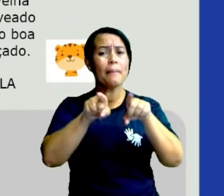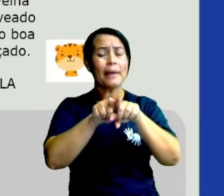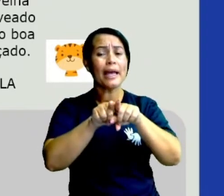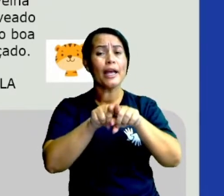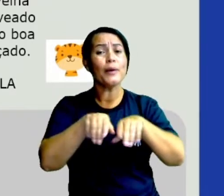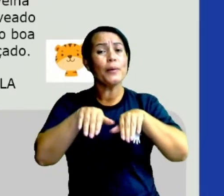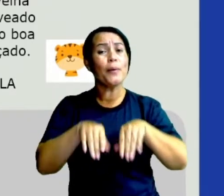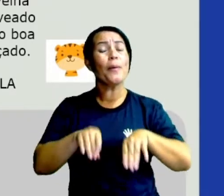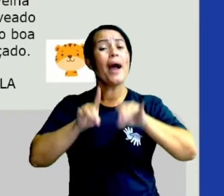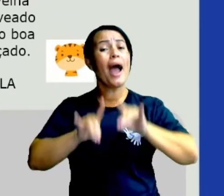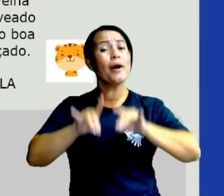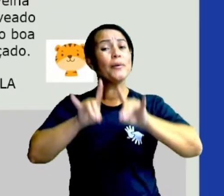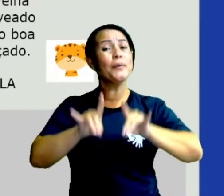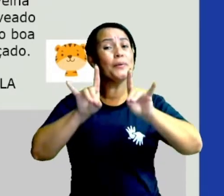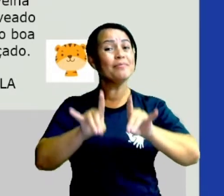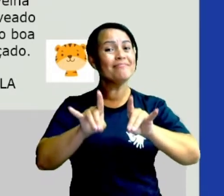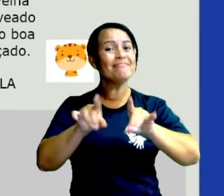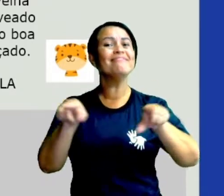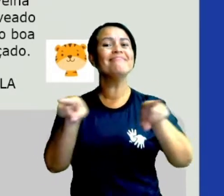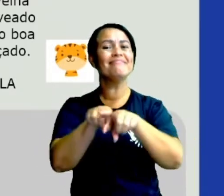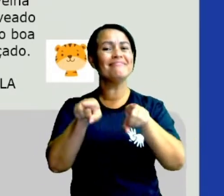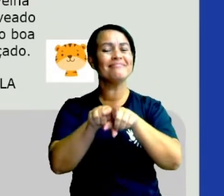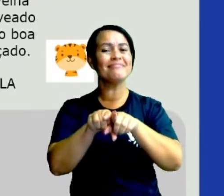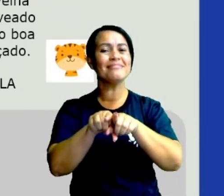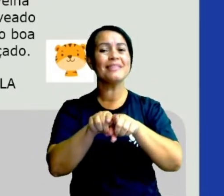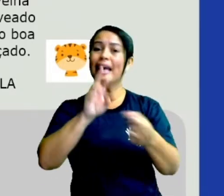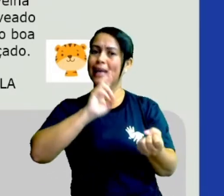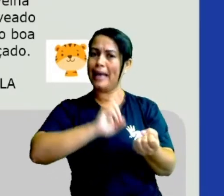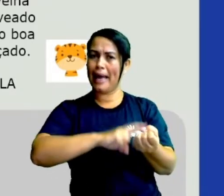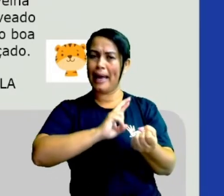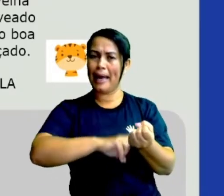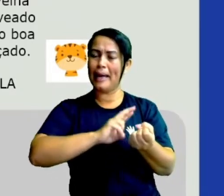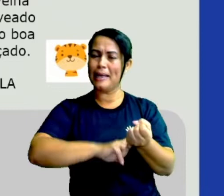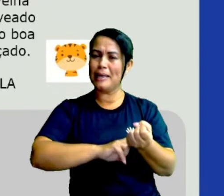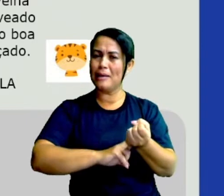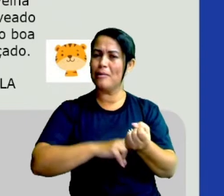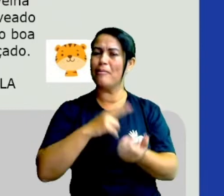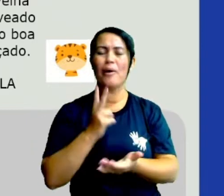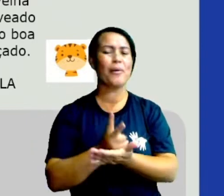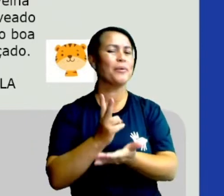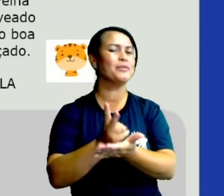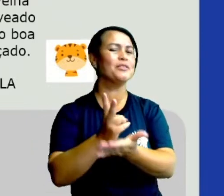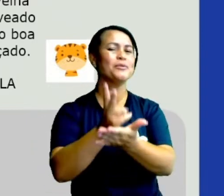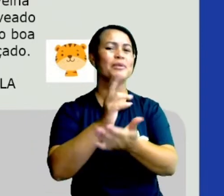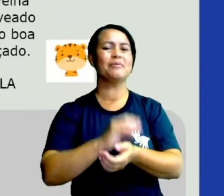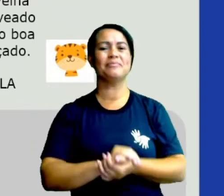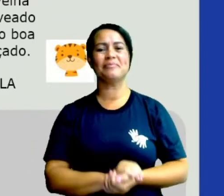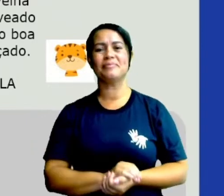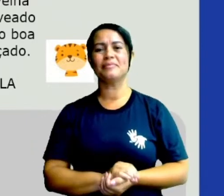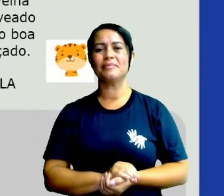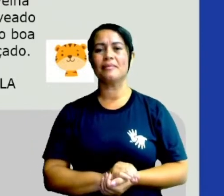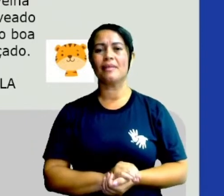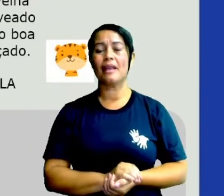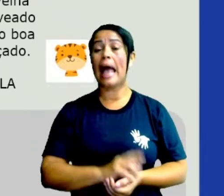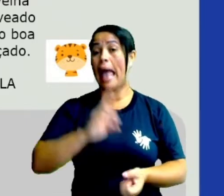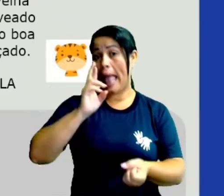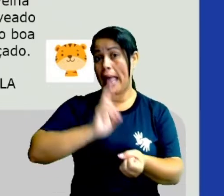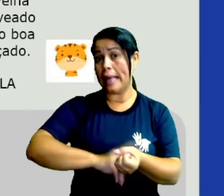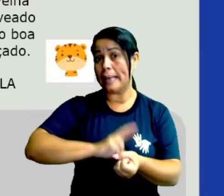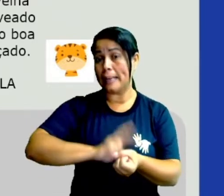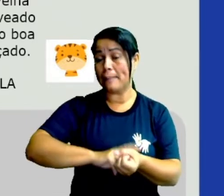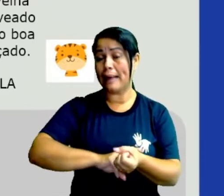com canguru a minha rima segue gradinha é